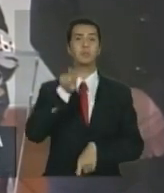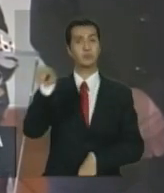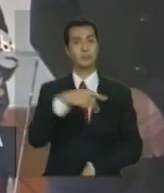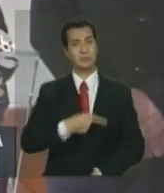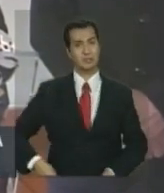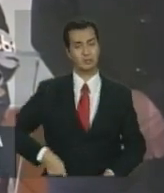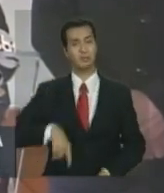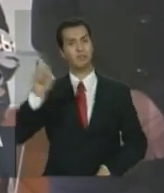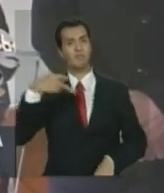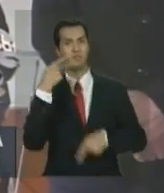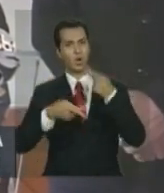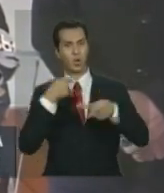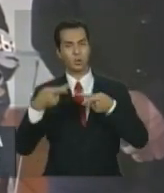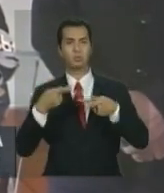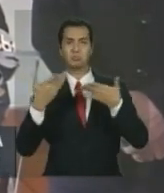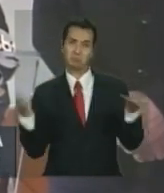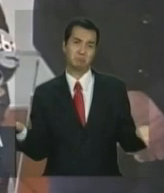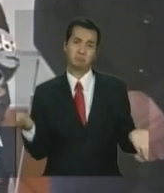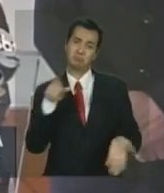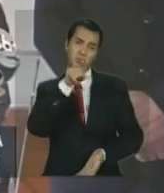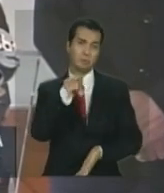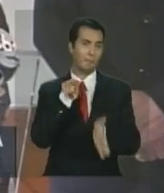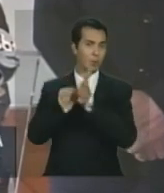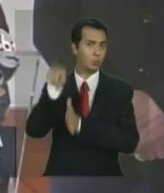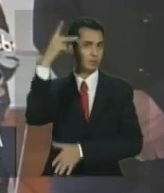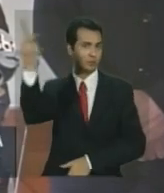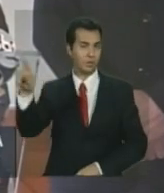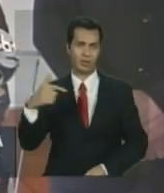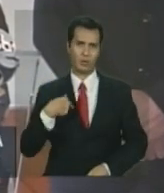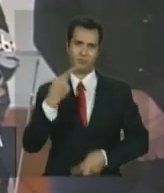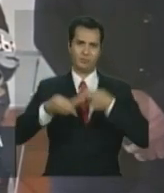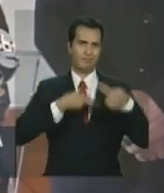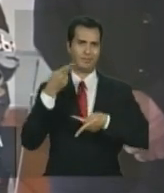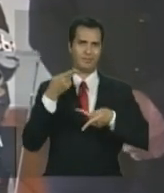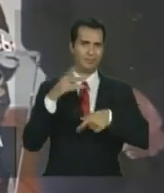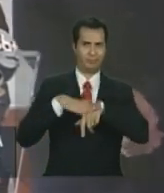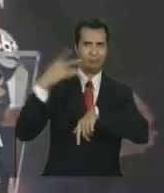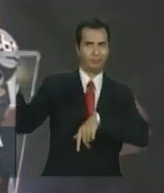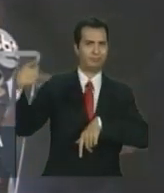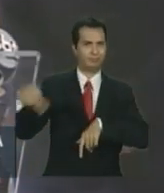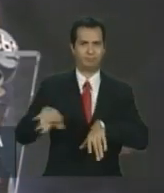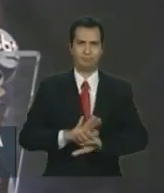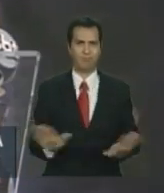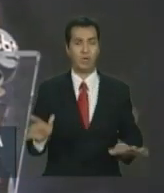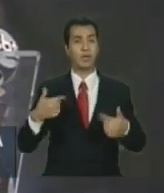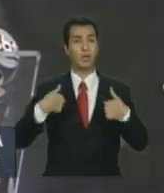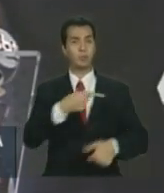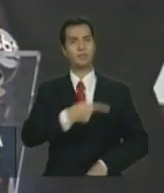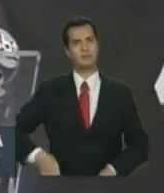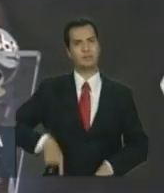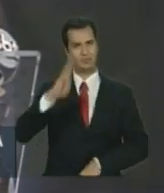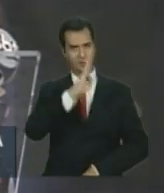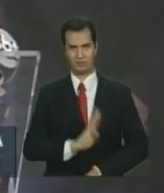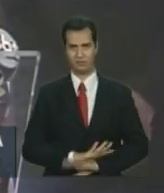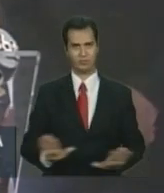escutem o que ele falou do Irã. Eu não sou porta-voz. Eu sou presidenta da República. Me